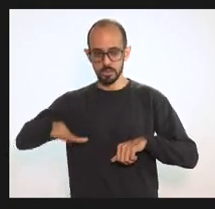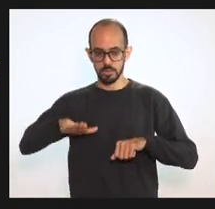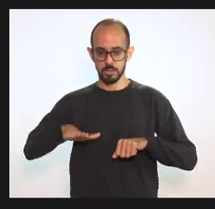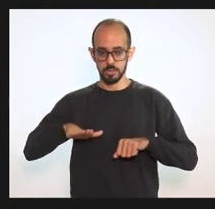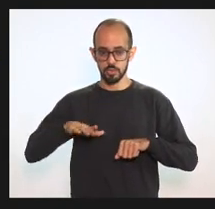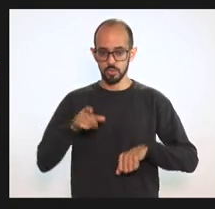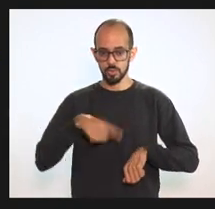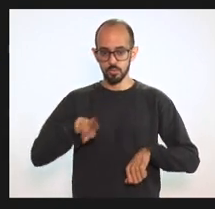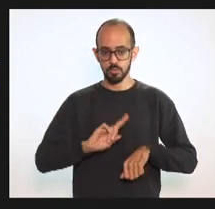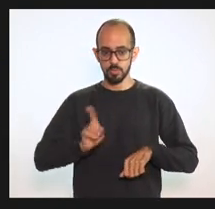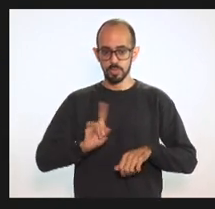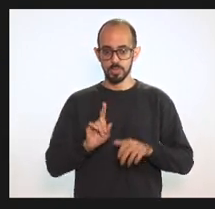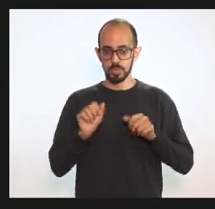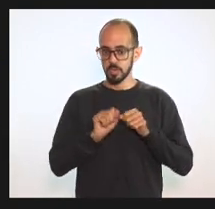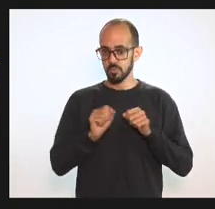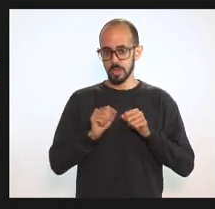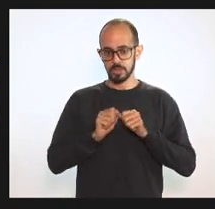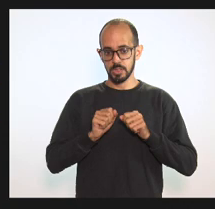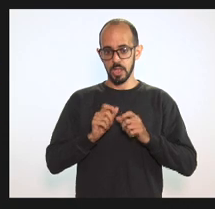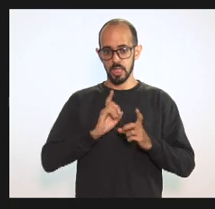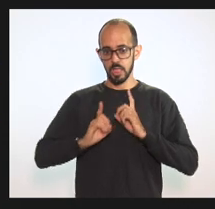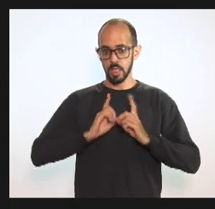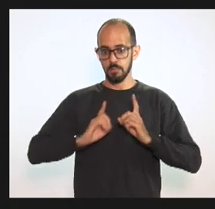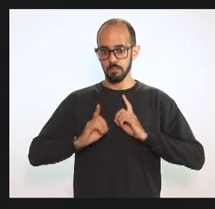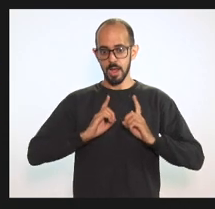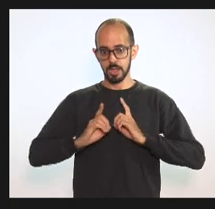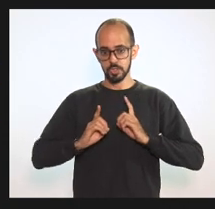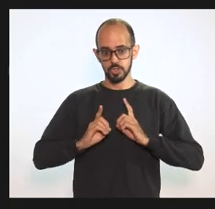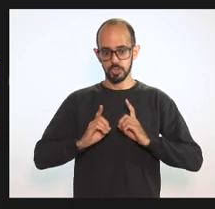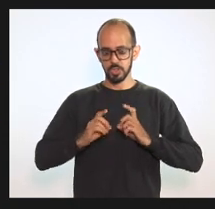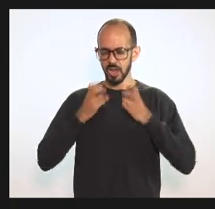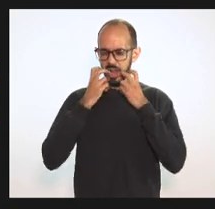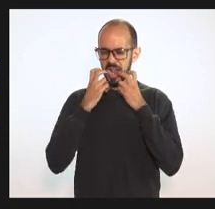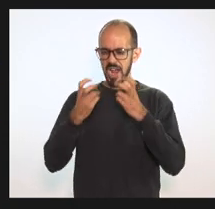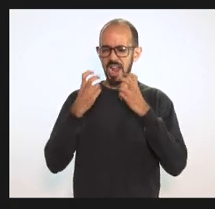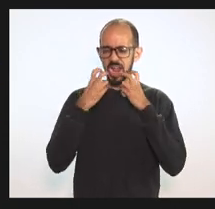precisa fazer debates acalorados, gritando ou